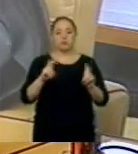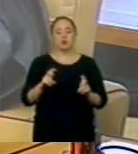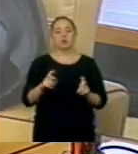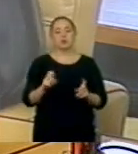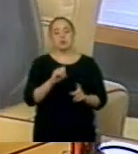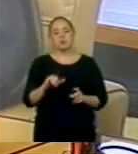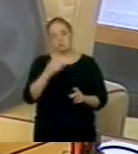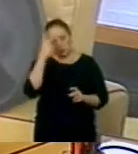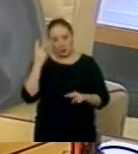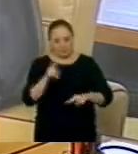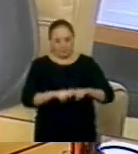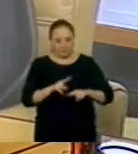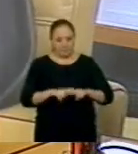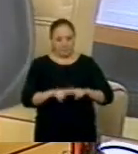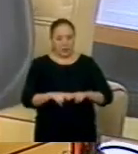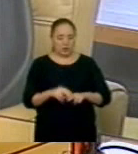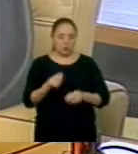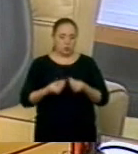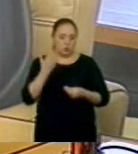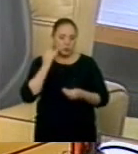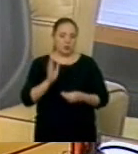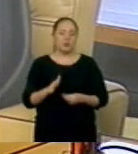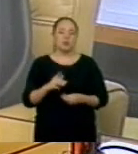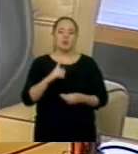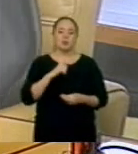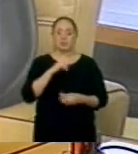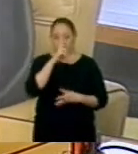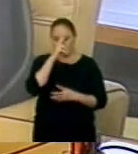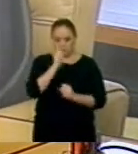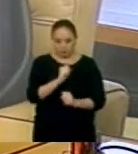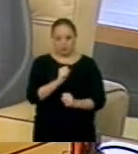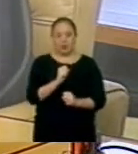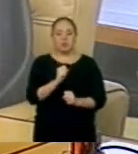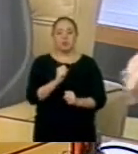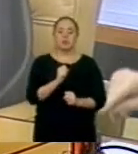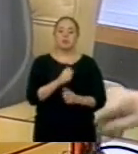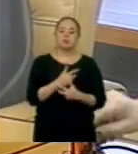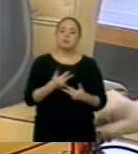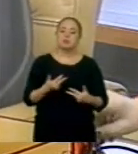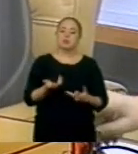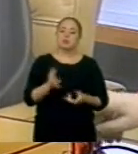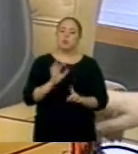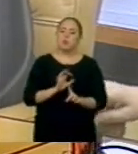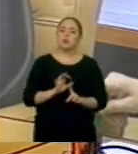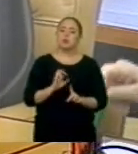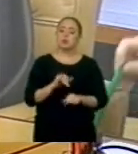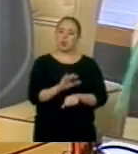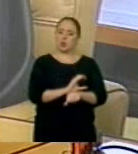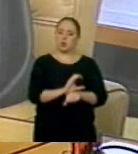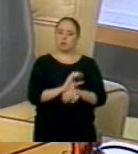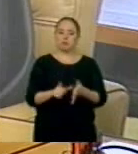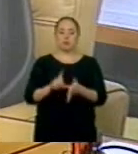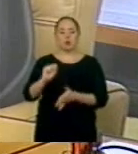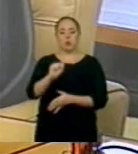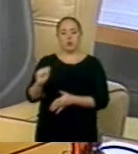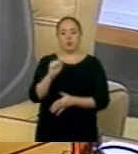cidadão, como se sabe, passou por forte contenção, na medida em que as condições anteriores de 88, em